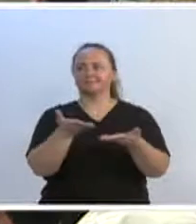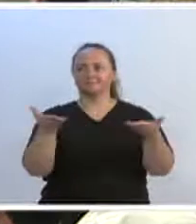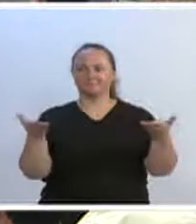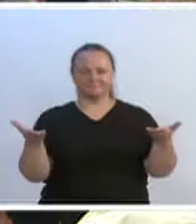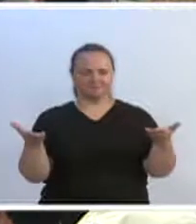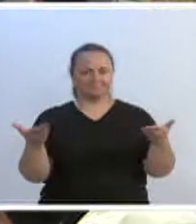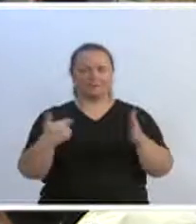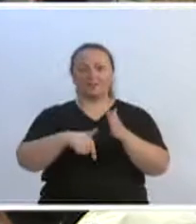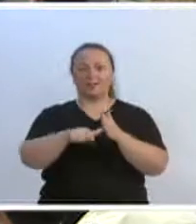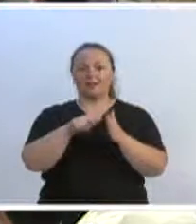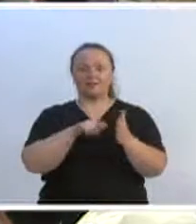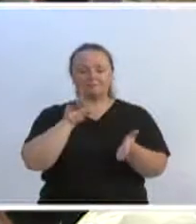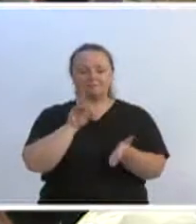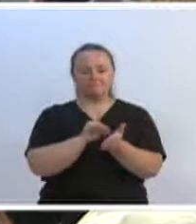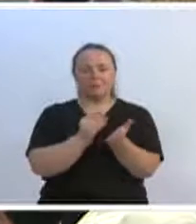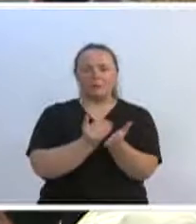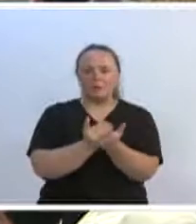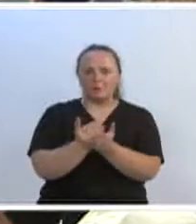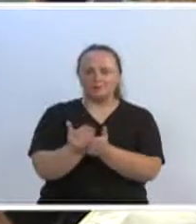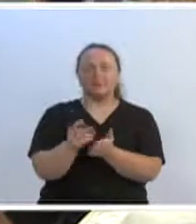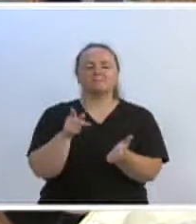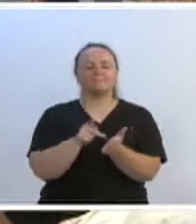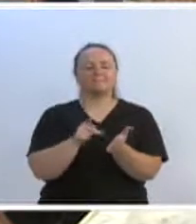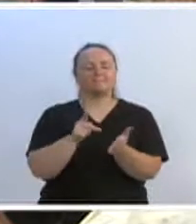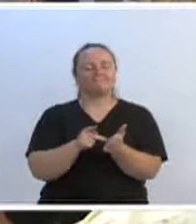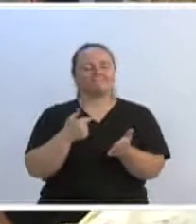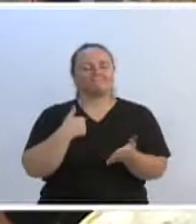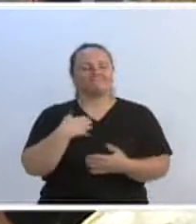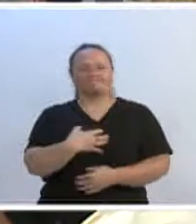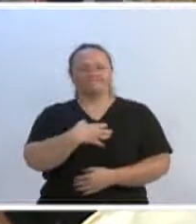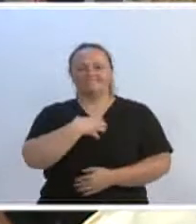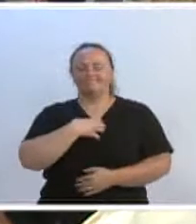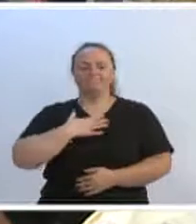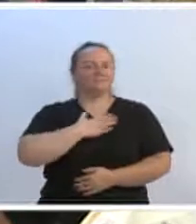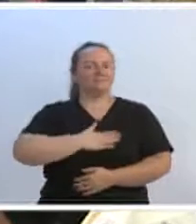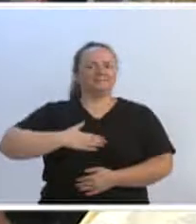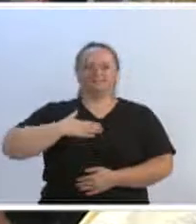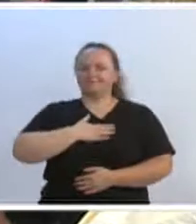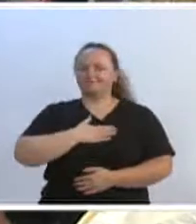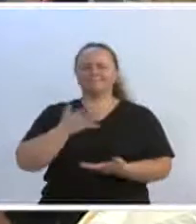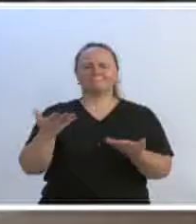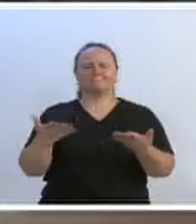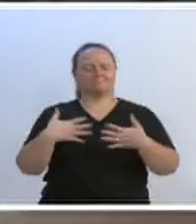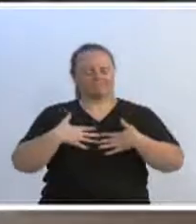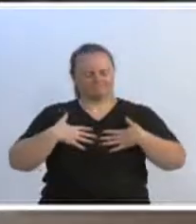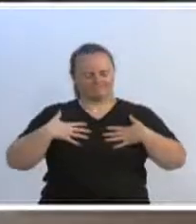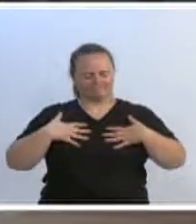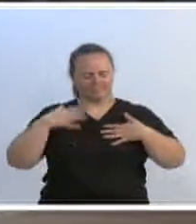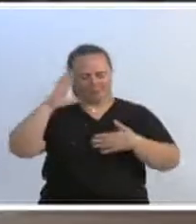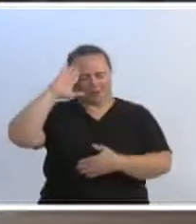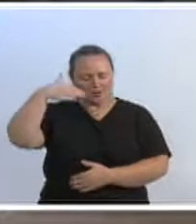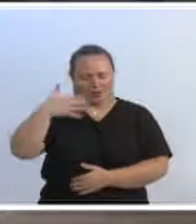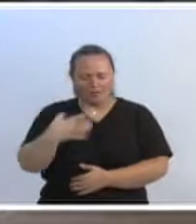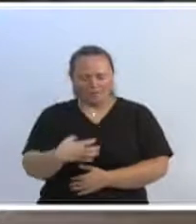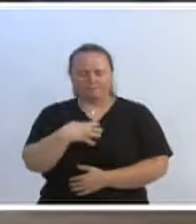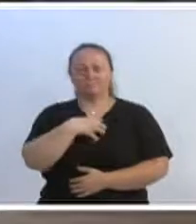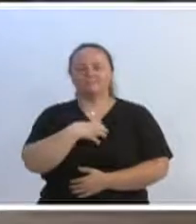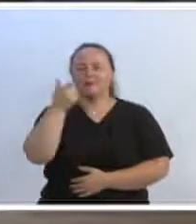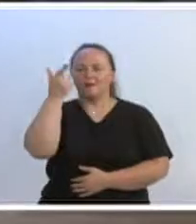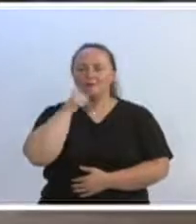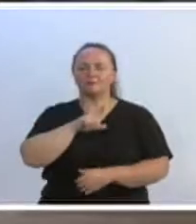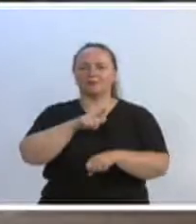Justificou a ausência nesta sessão solene o presidente desta Casa Legislativa, excelentíssimo vereador Marcos da Rosa. Nesse